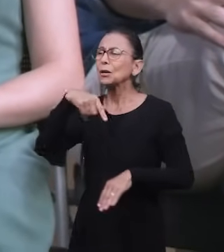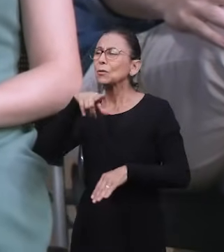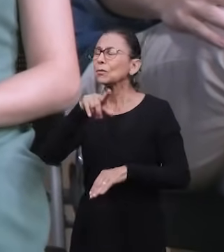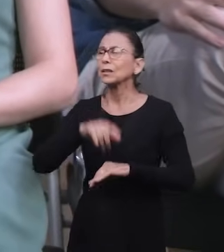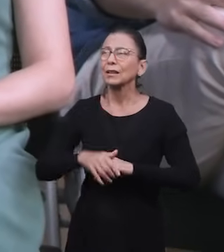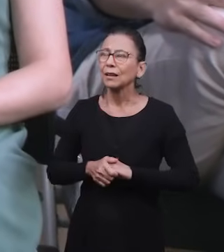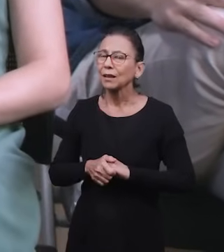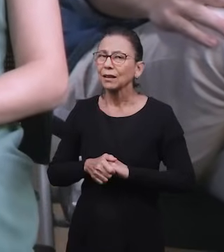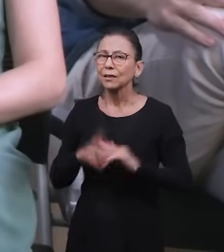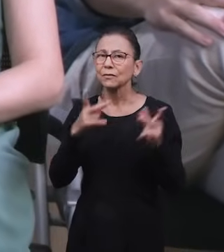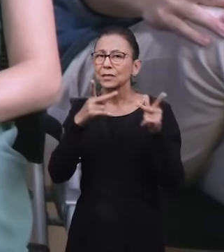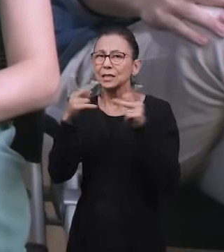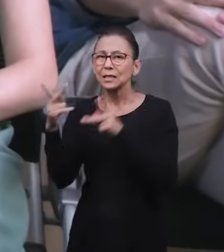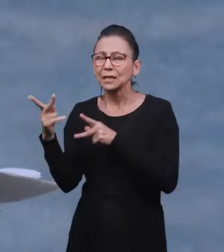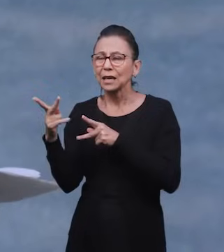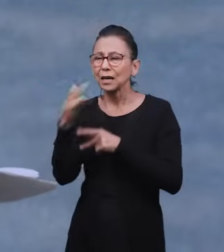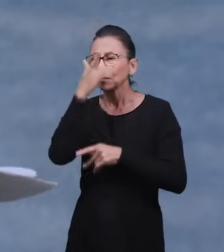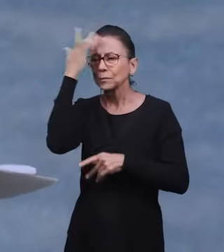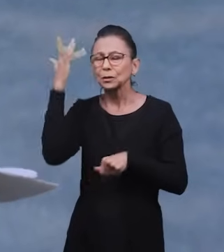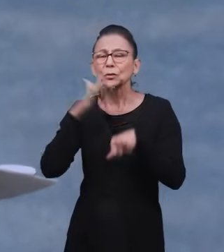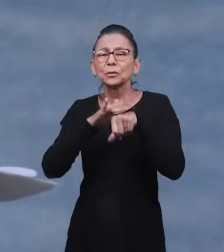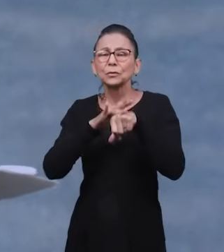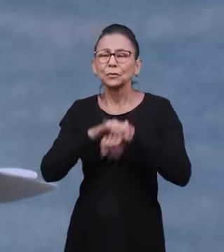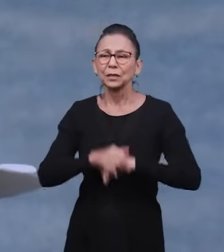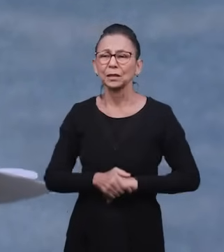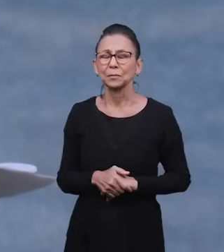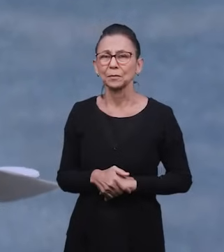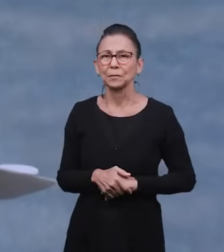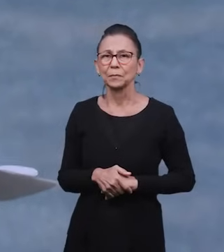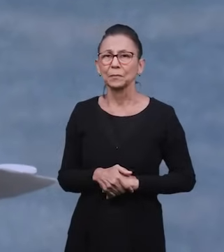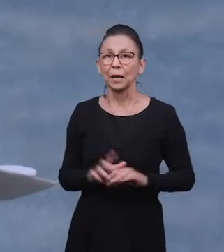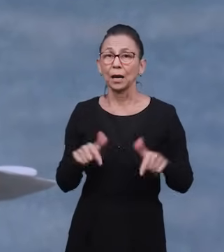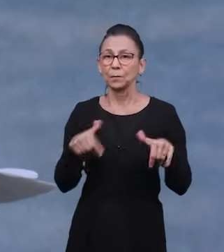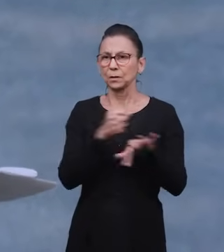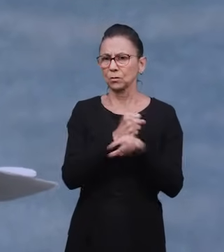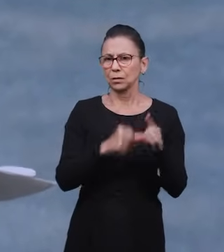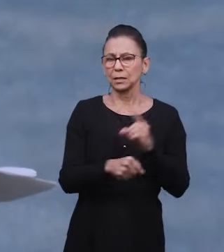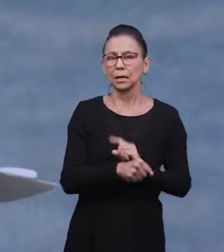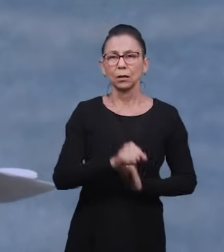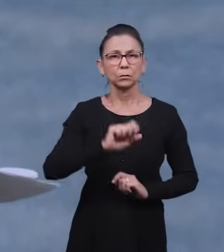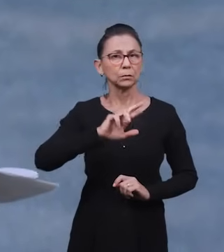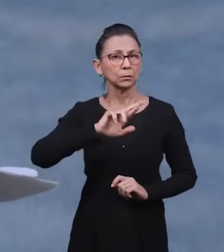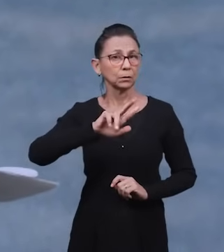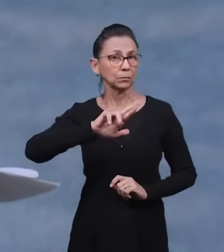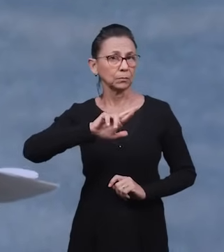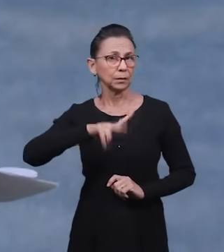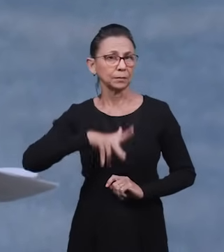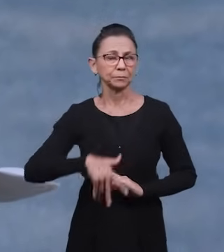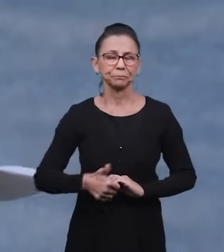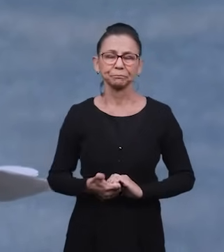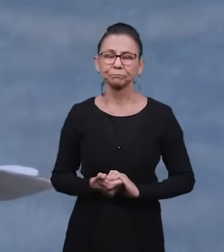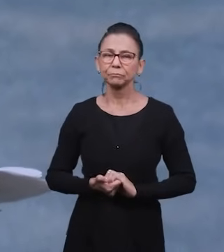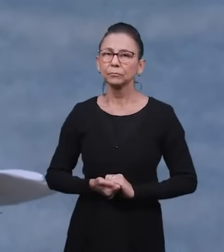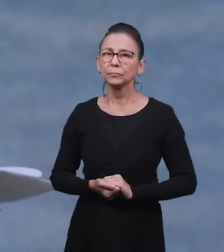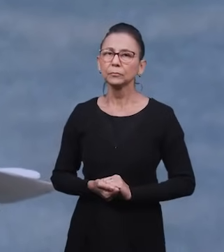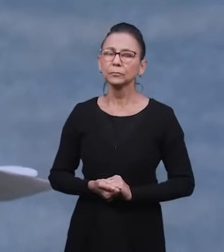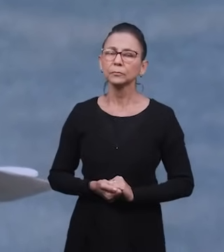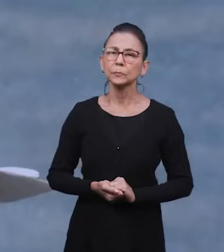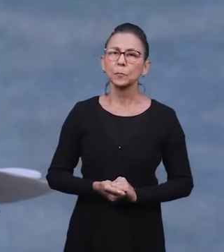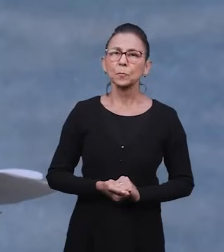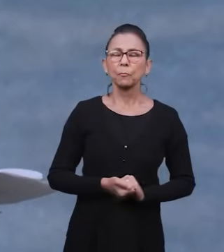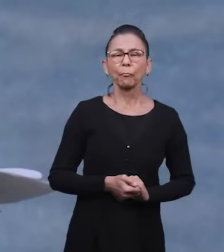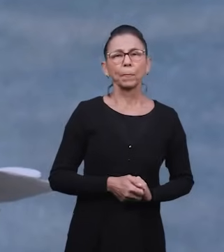é um ato social de jeito nenhum. Nós fazemos por gratidão, Senhor, por amor ao Senhor. E aquilo que o